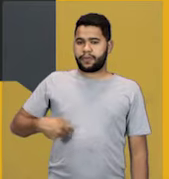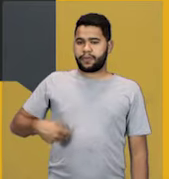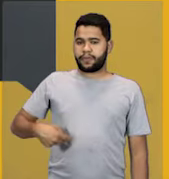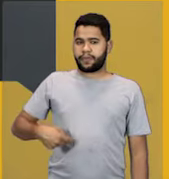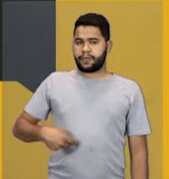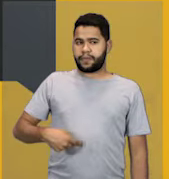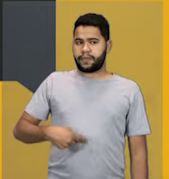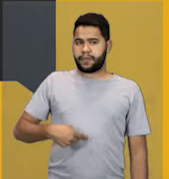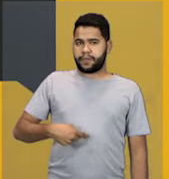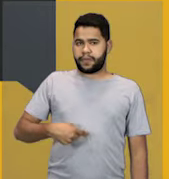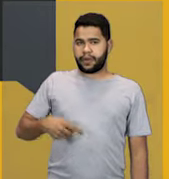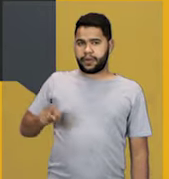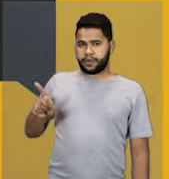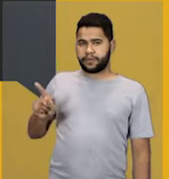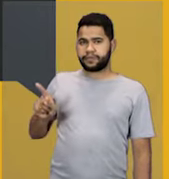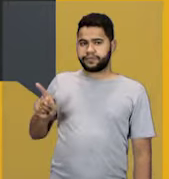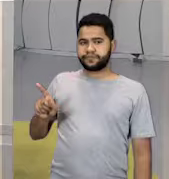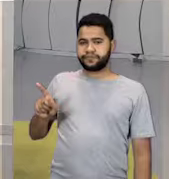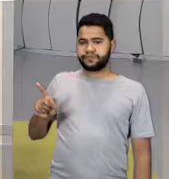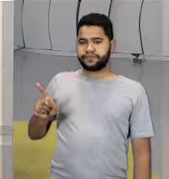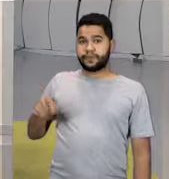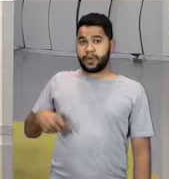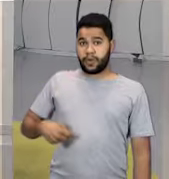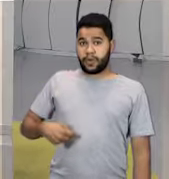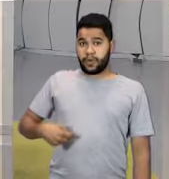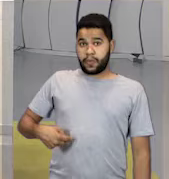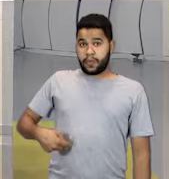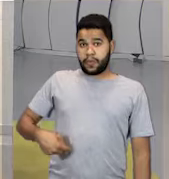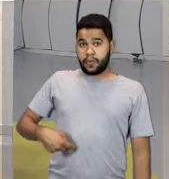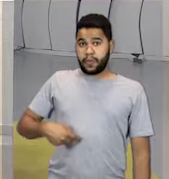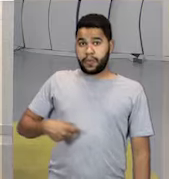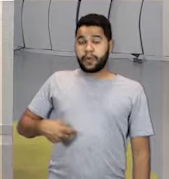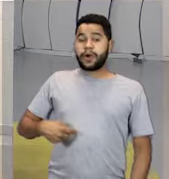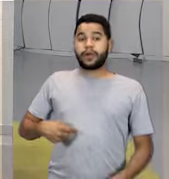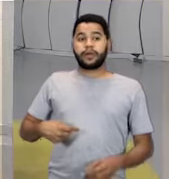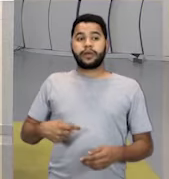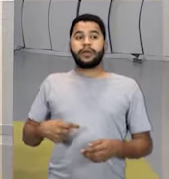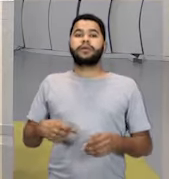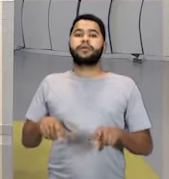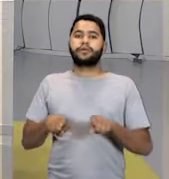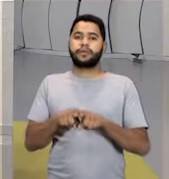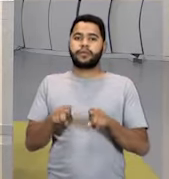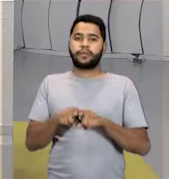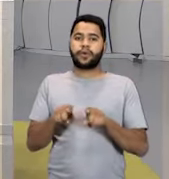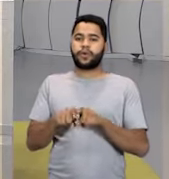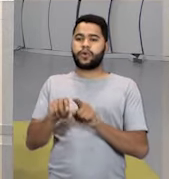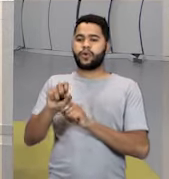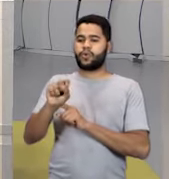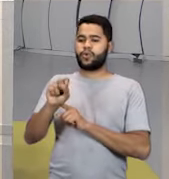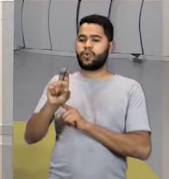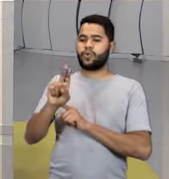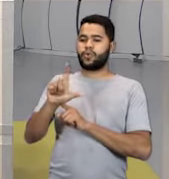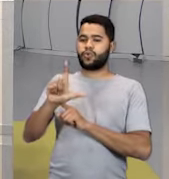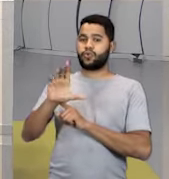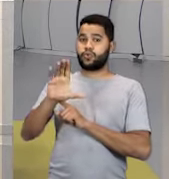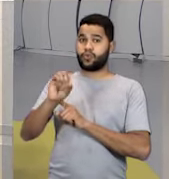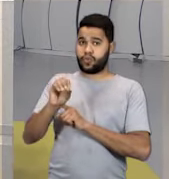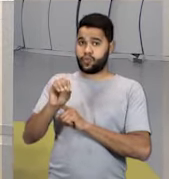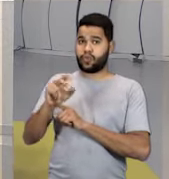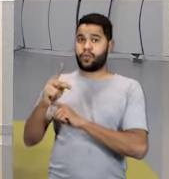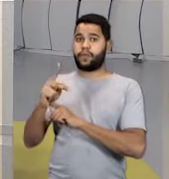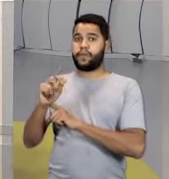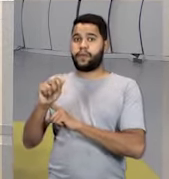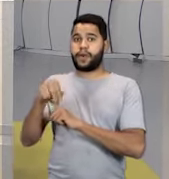é o pâncreas. O pâncreas vai liberar o suco pancreático. Então, a gente já tem